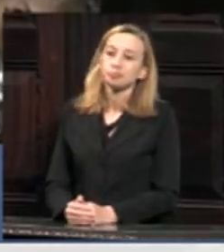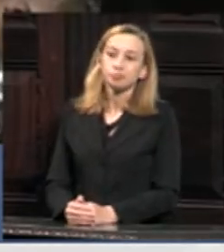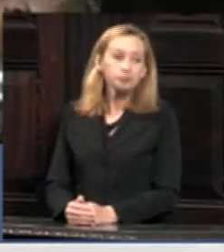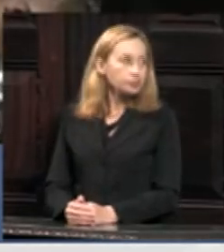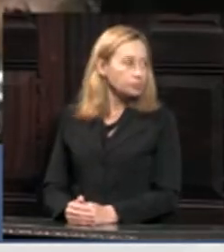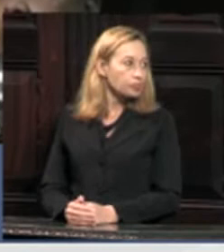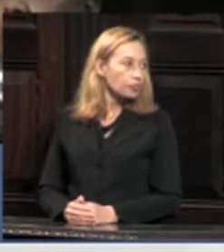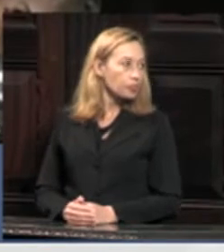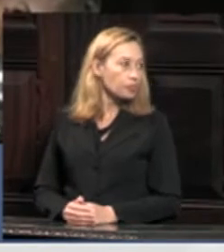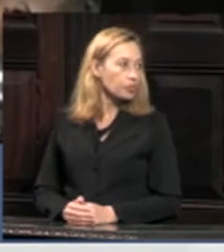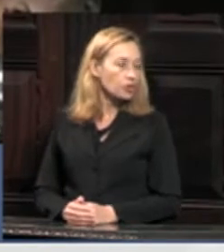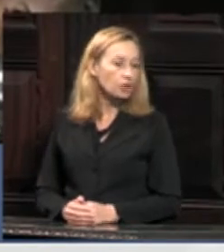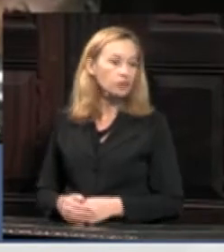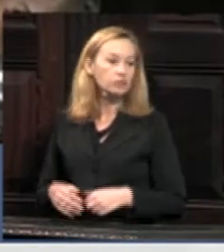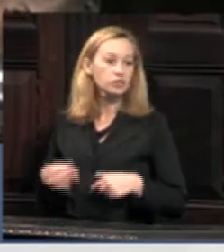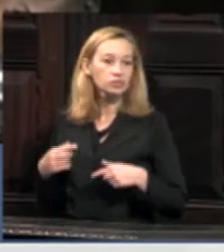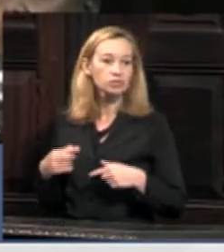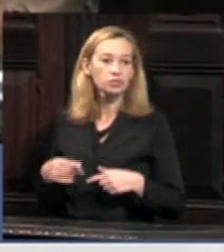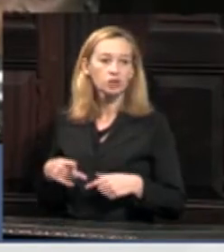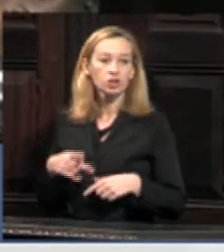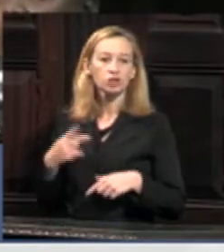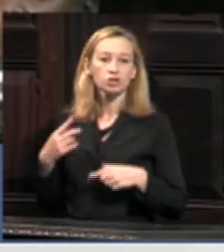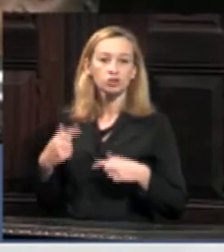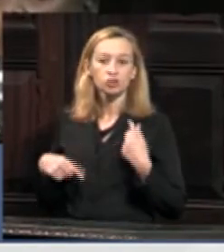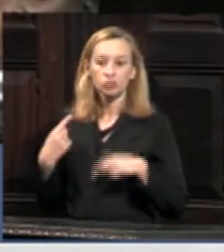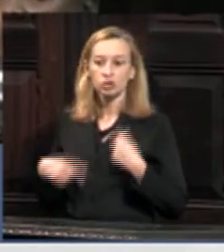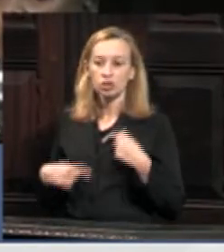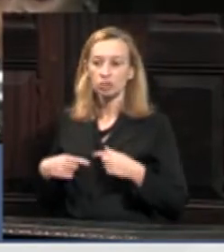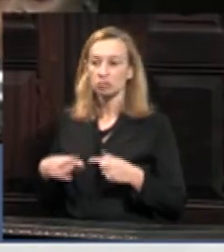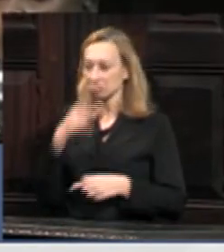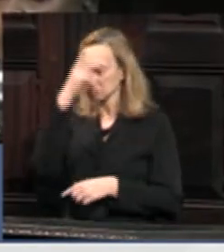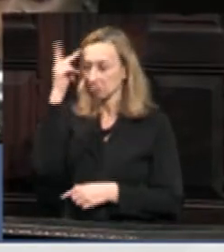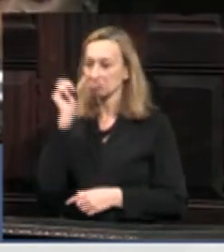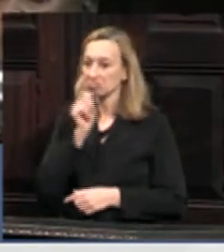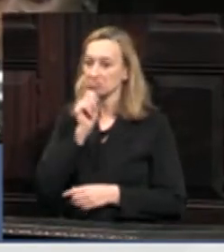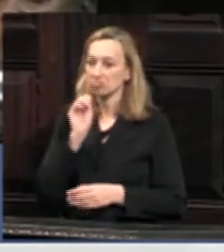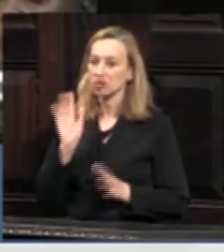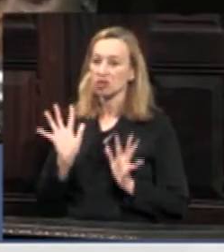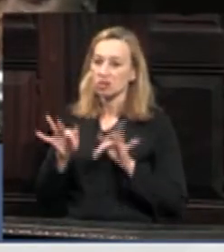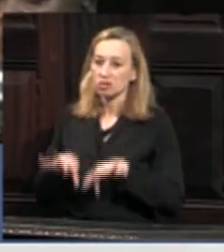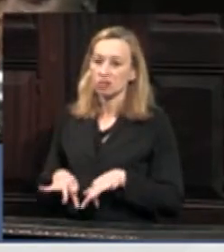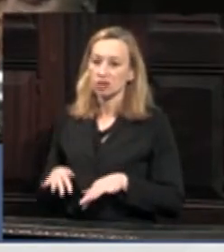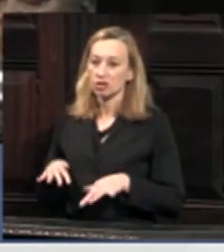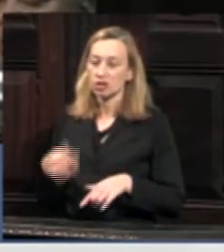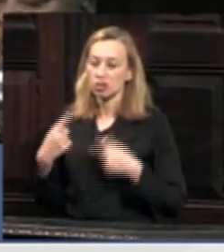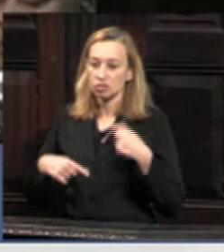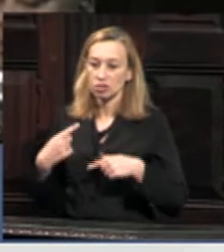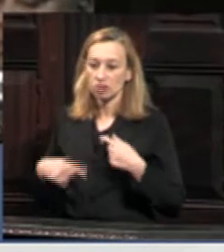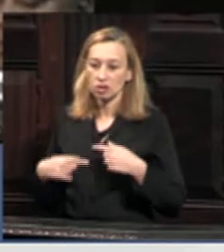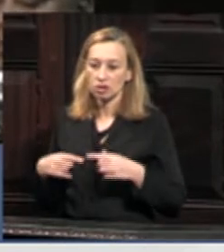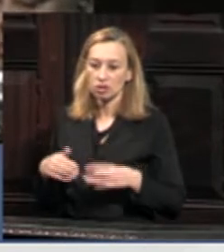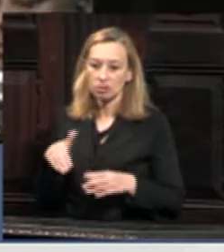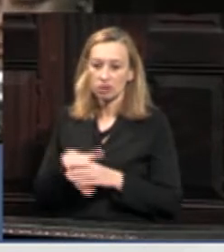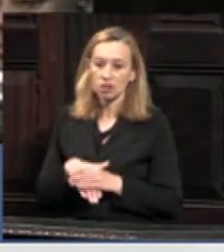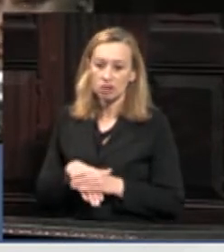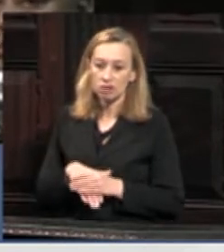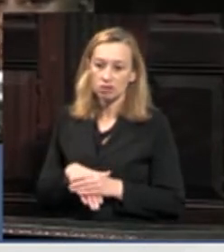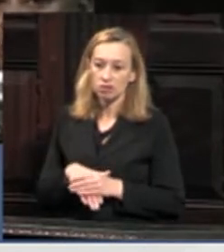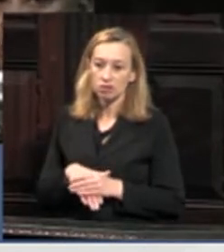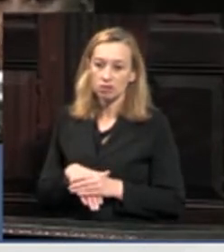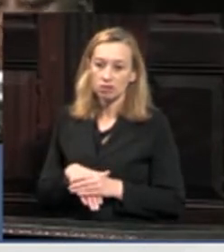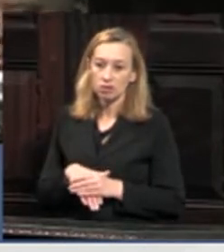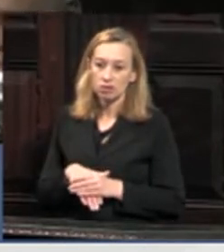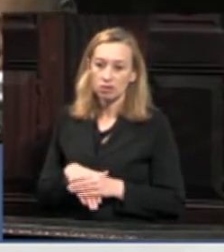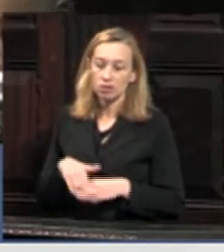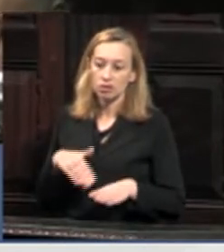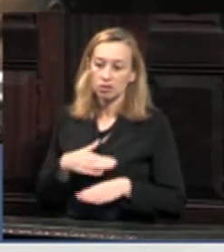Com os pareceres emitidos, em discussão. Não havendo quem queira discutir, encerrada a discussão. Em votação. Senhores